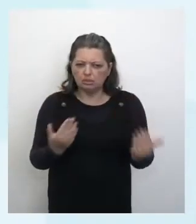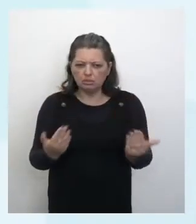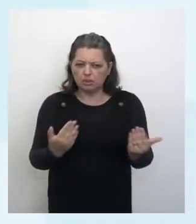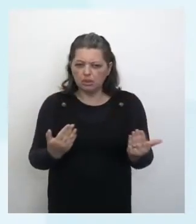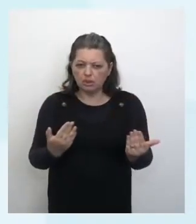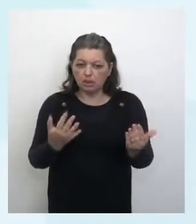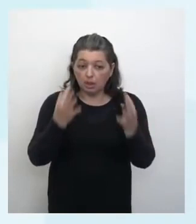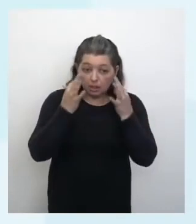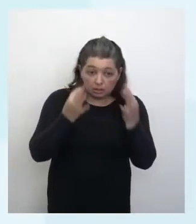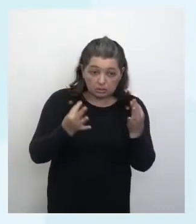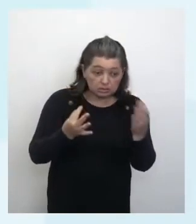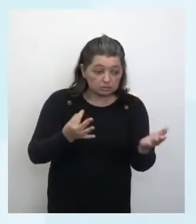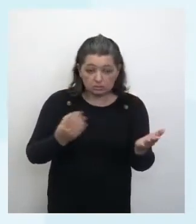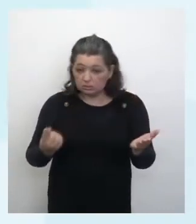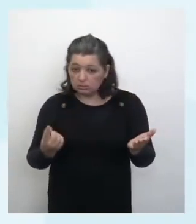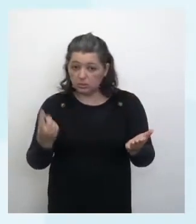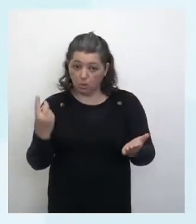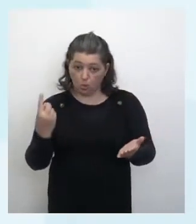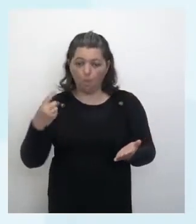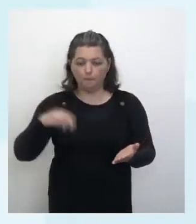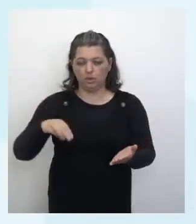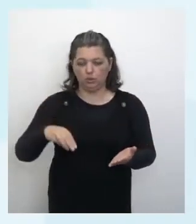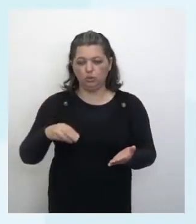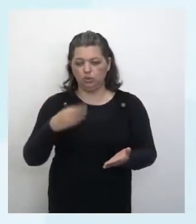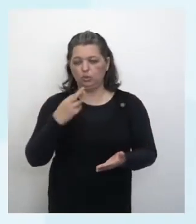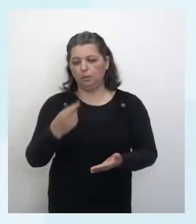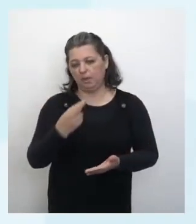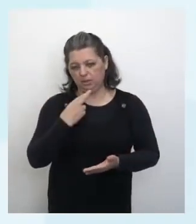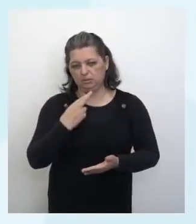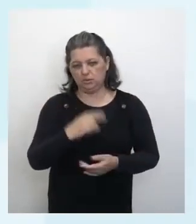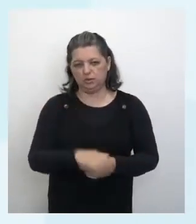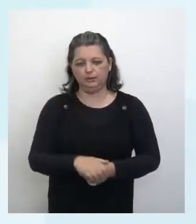aí? Então, 1 minuto para vocês responderem para a gente.